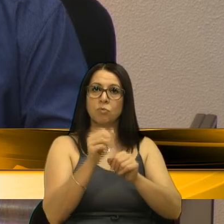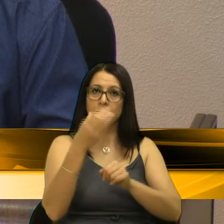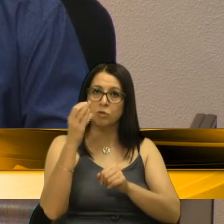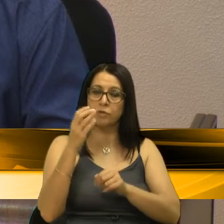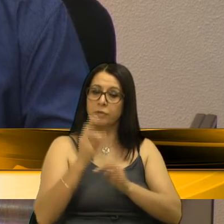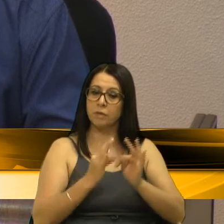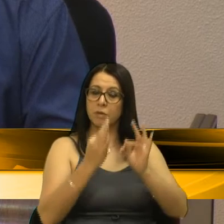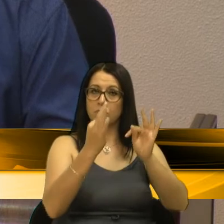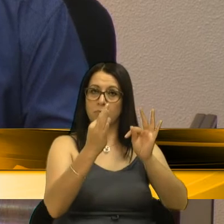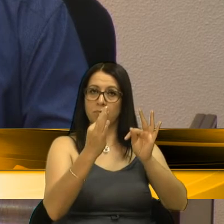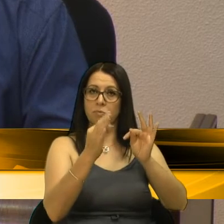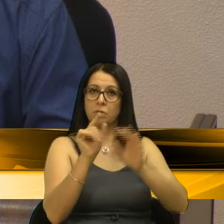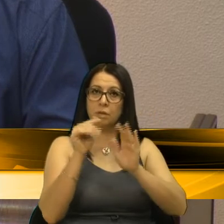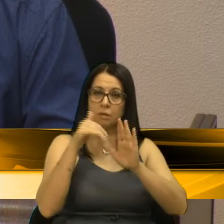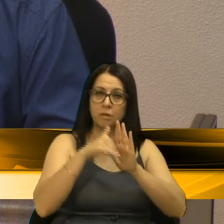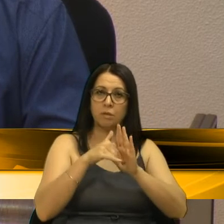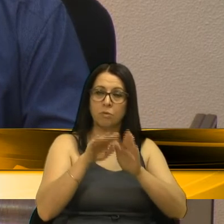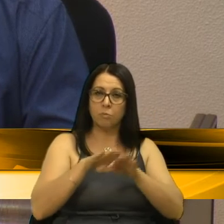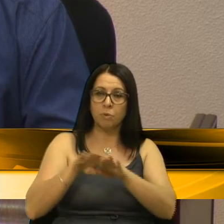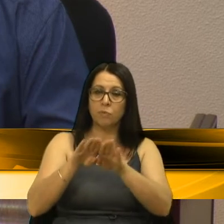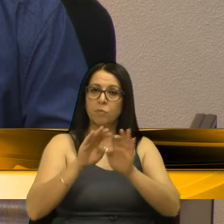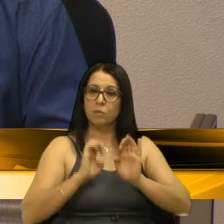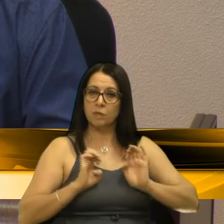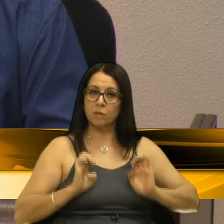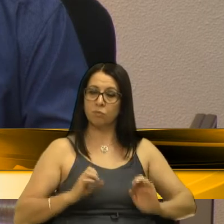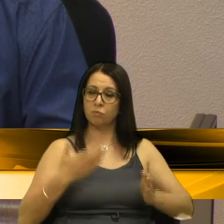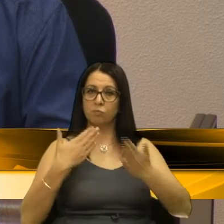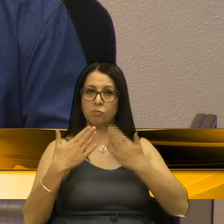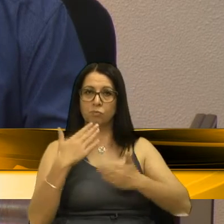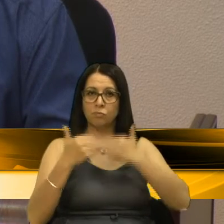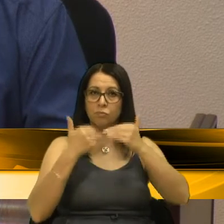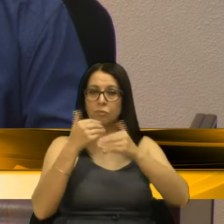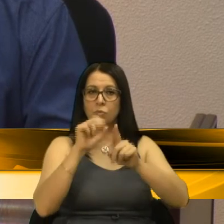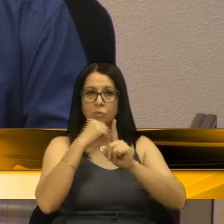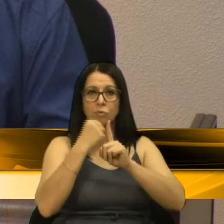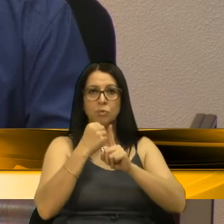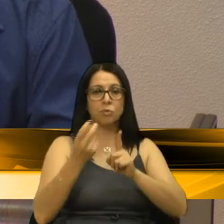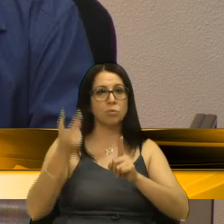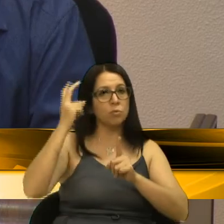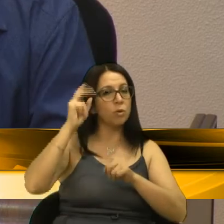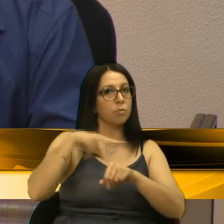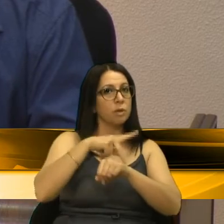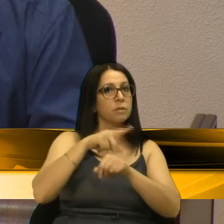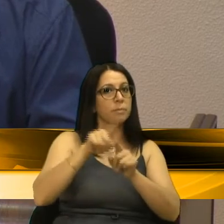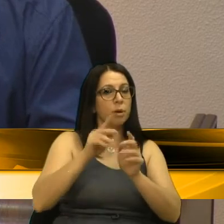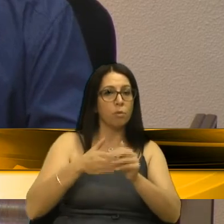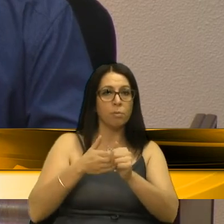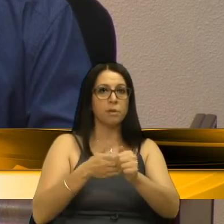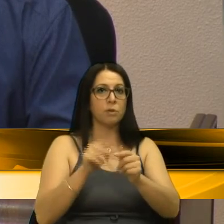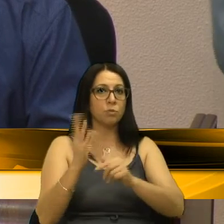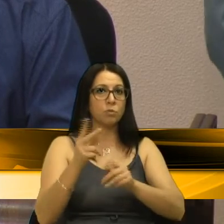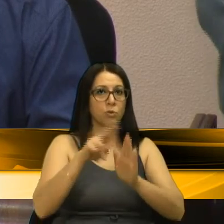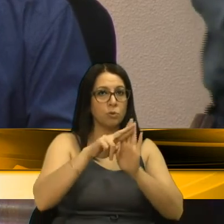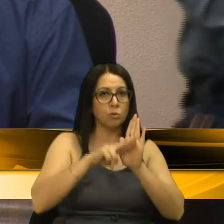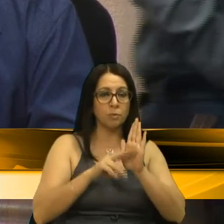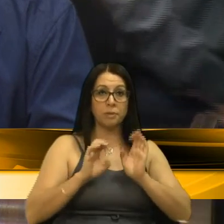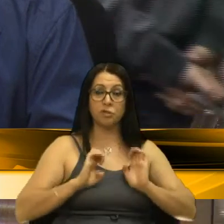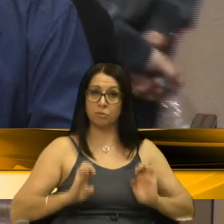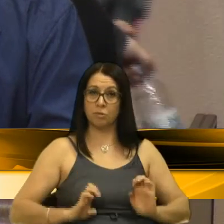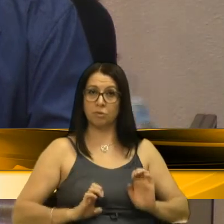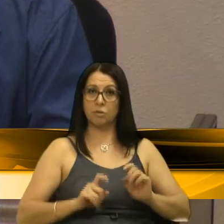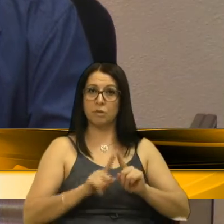tecnológica, observar os padrões éticos comparáveis com o desenvolvimento sociocultural do país, bem como acompanhar a aplicação das normas sobre ética em